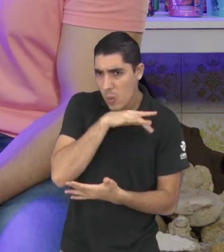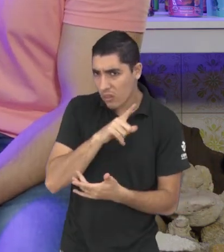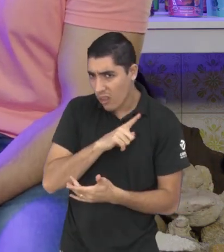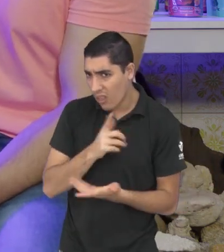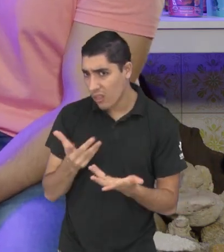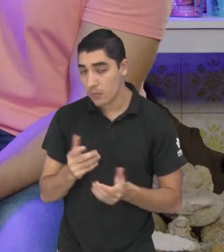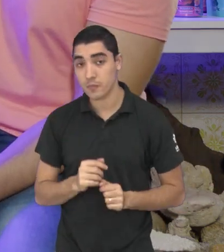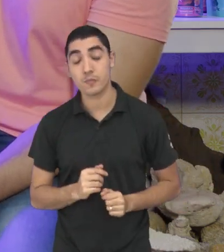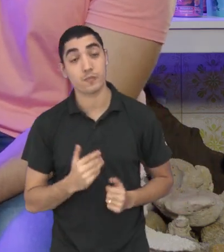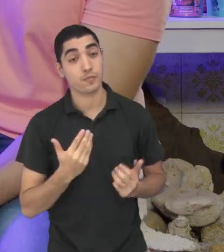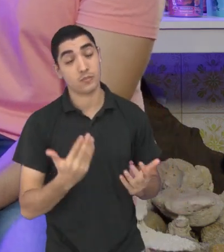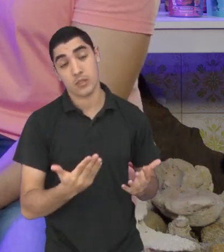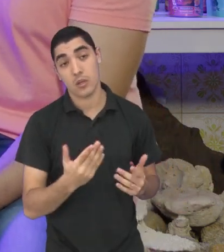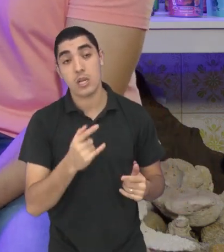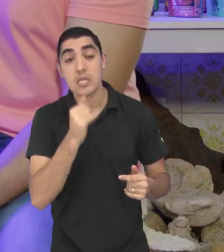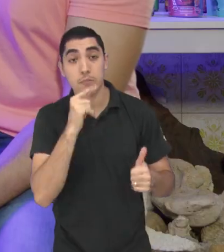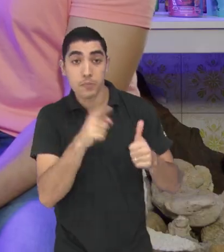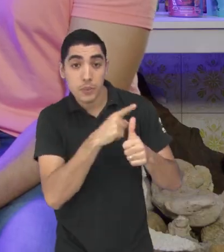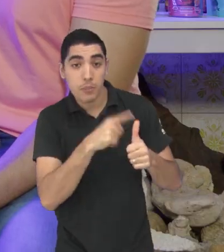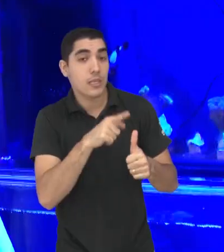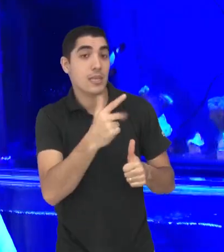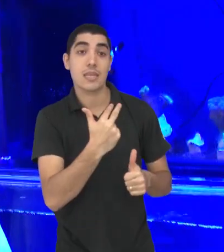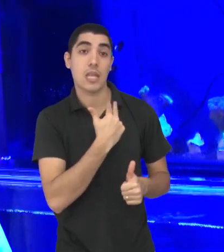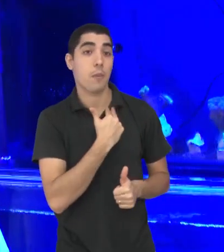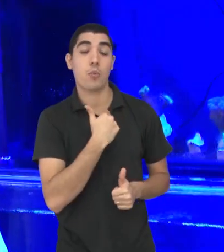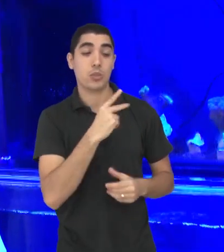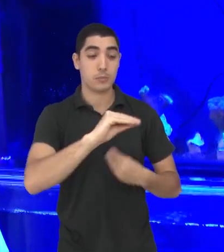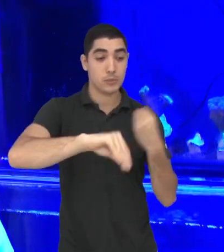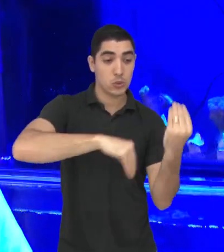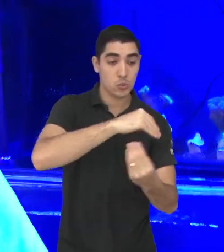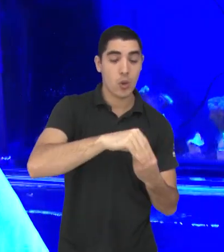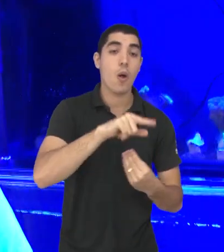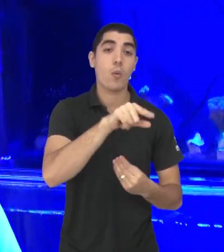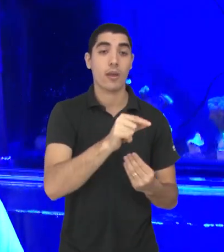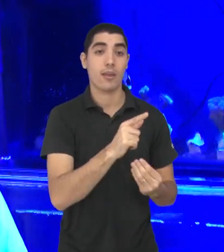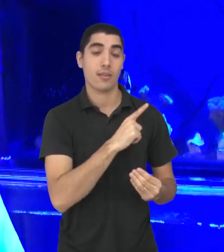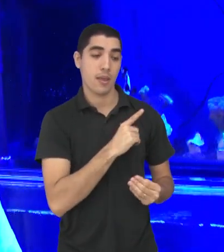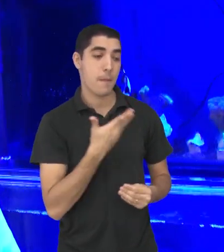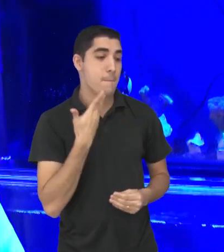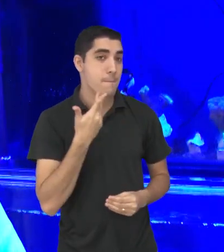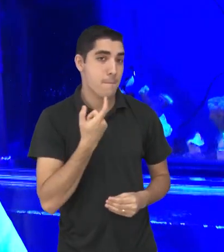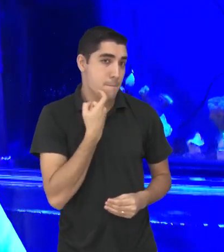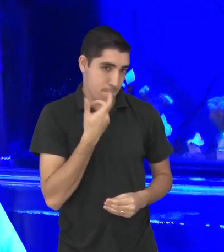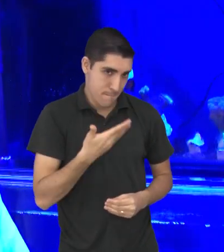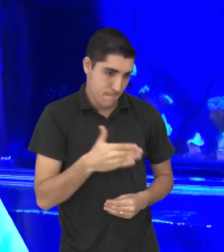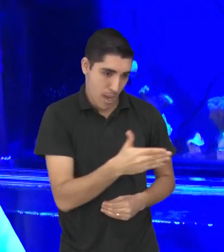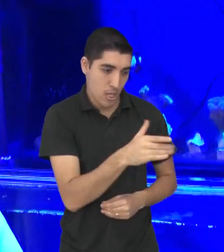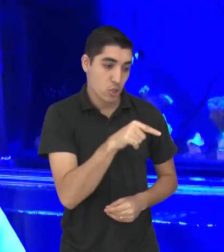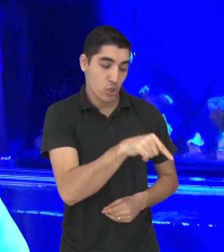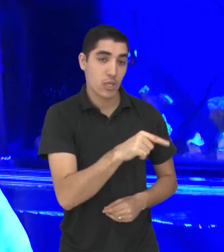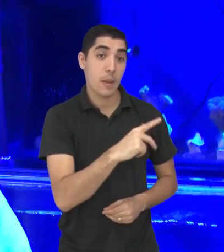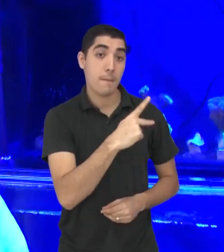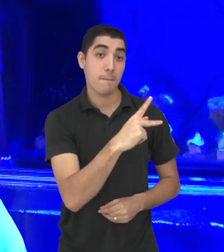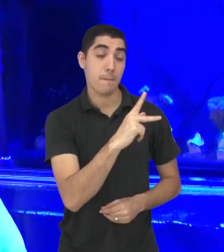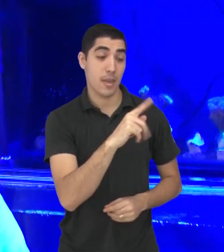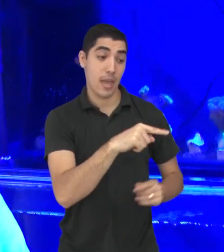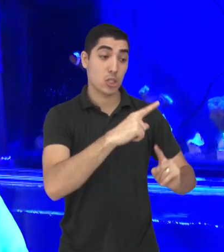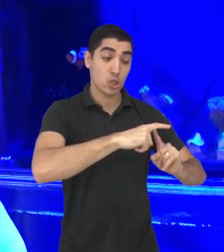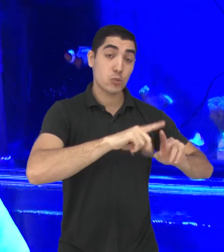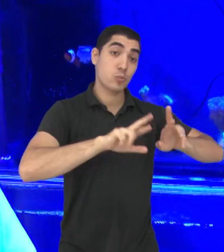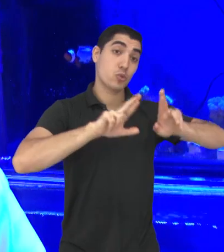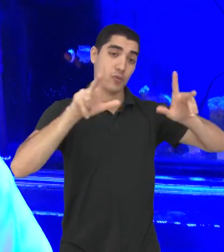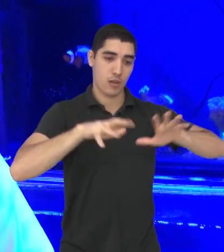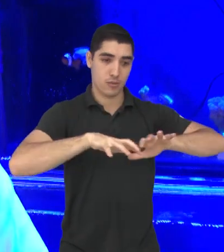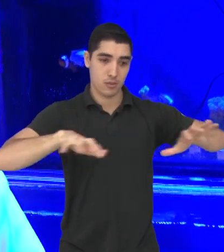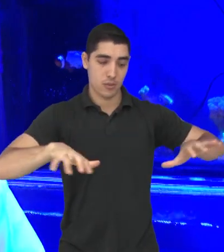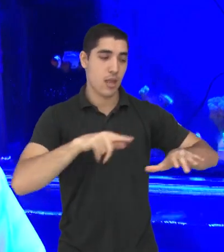exatamente? Isso. Primeiro, você não começar a misturar. Nós temos o peixe amazônico. Esse peixe amazônico ele é de pH ácido. Então